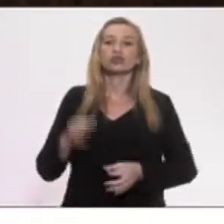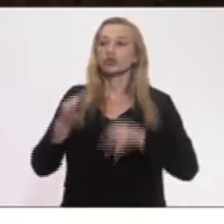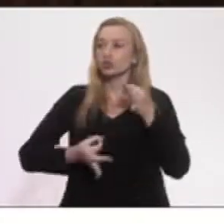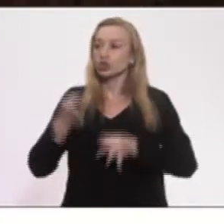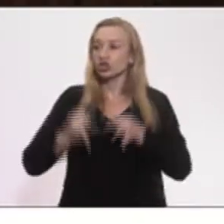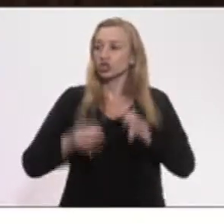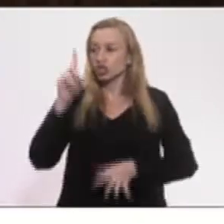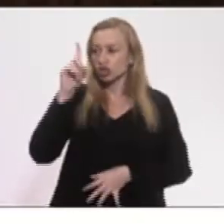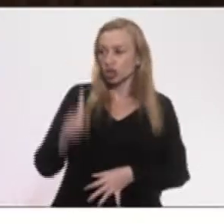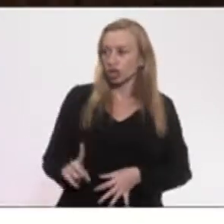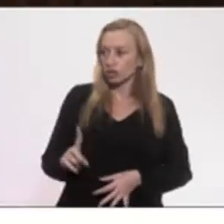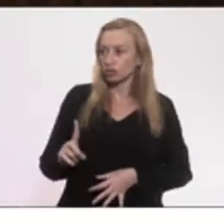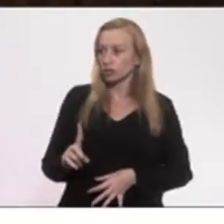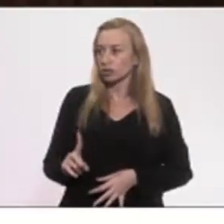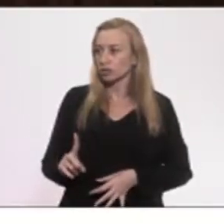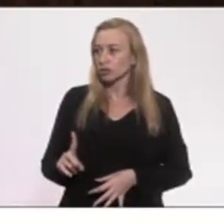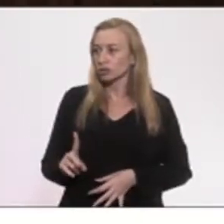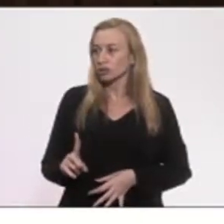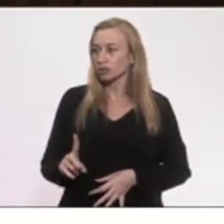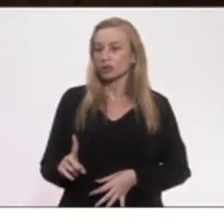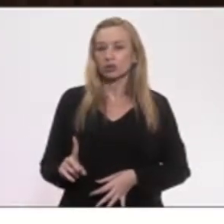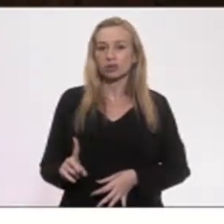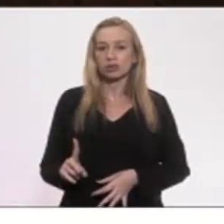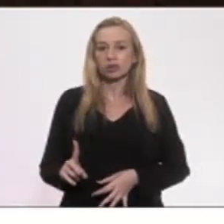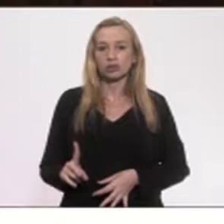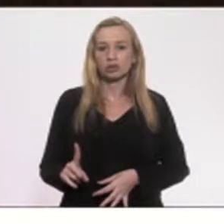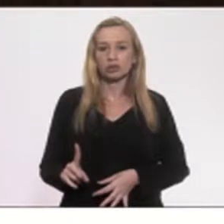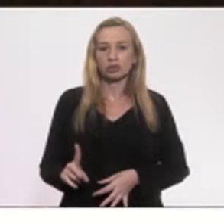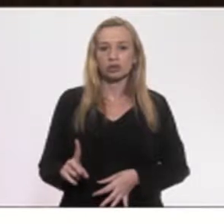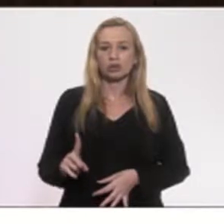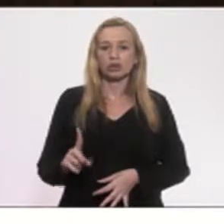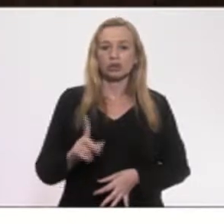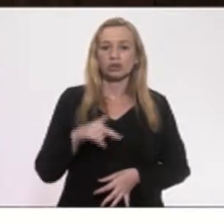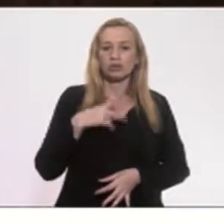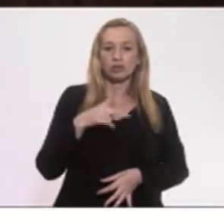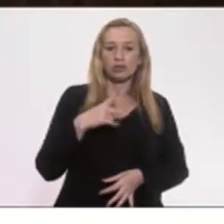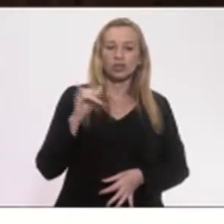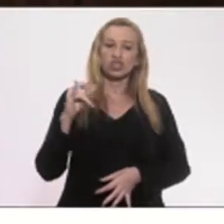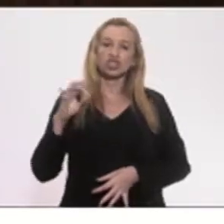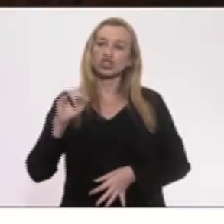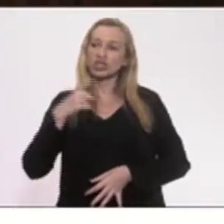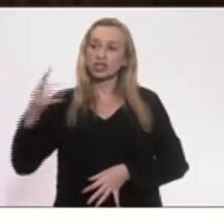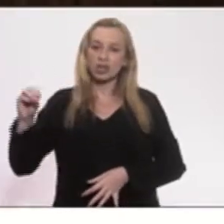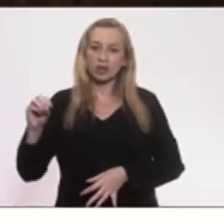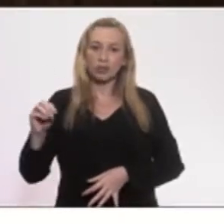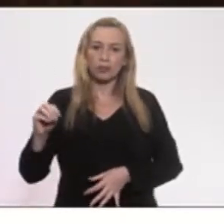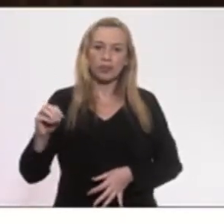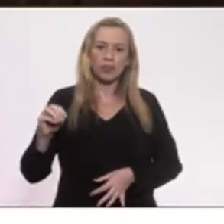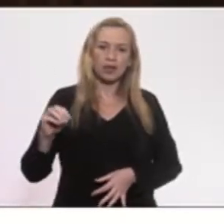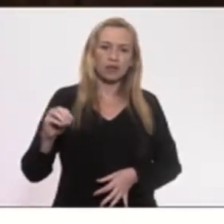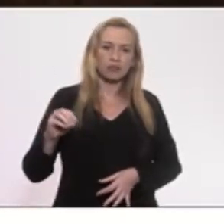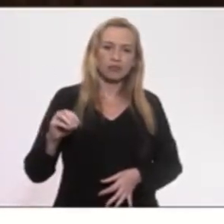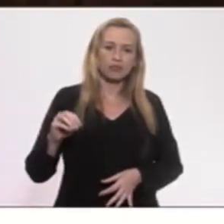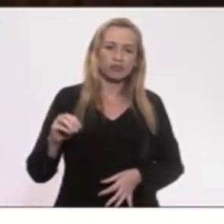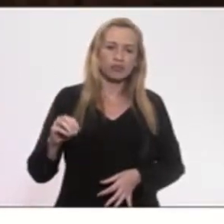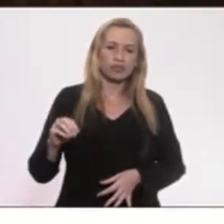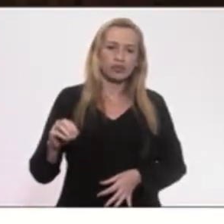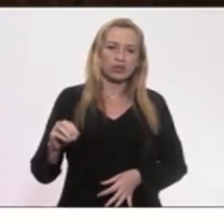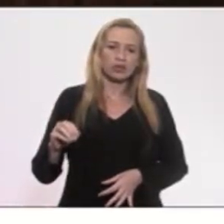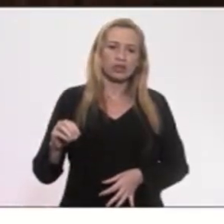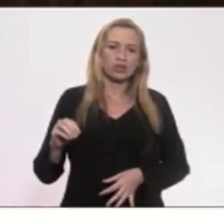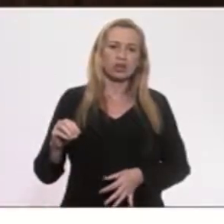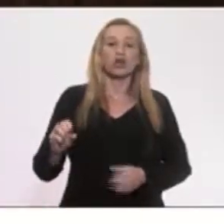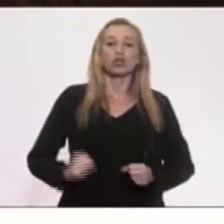ao arrepio da lei, decretou a extinção. É como se ele ocupasse uma espécie de